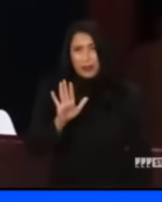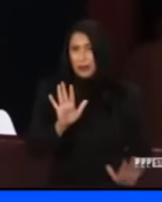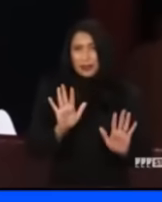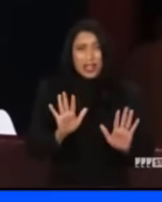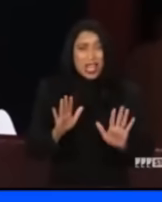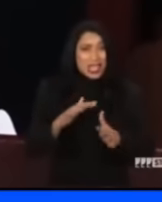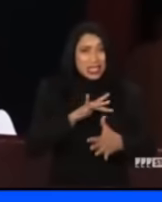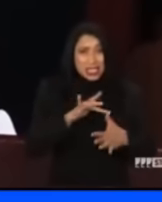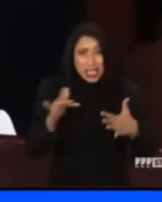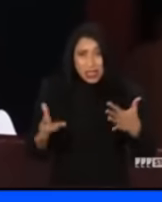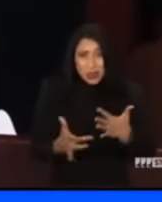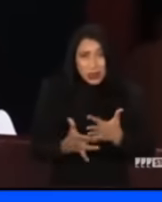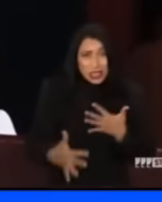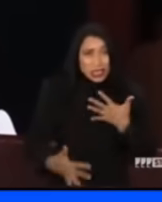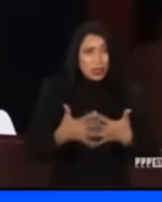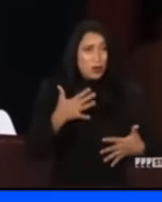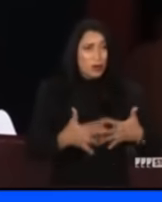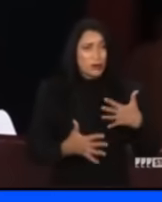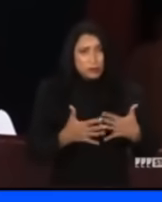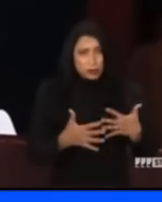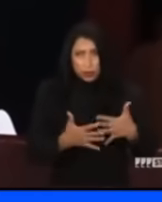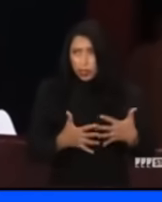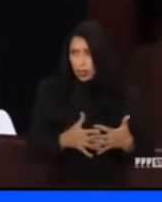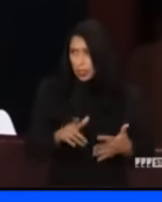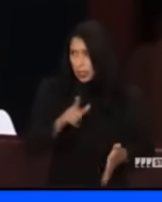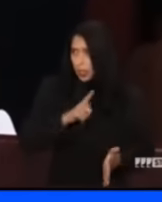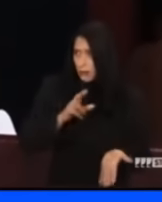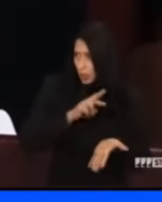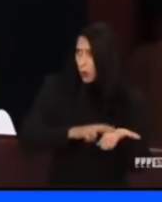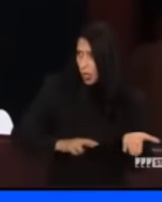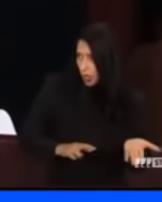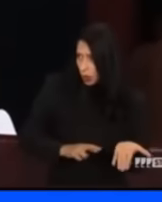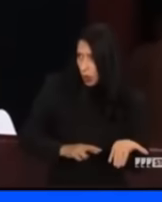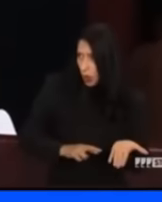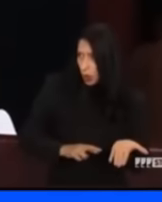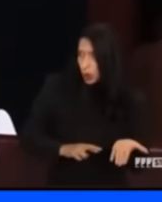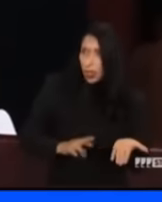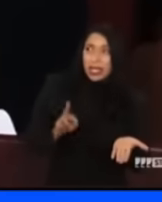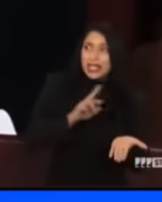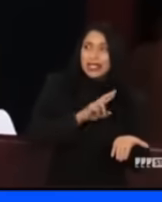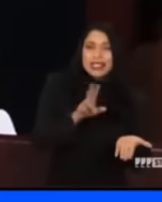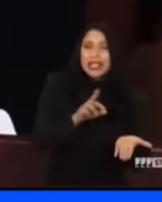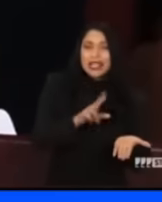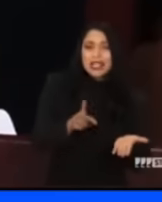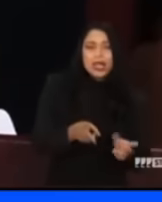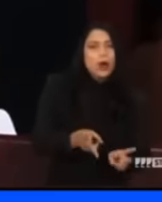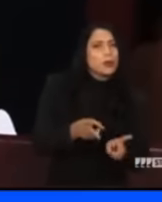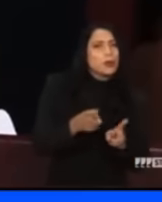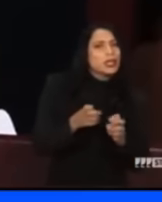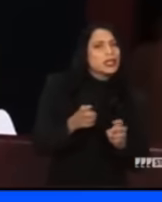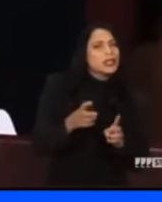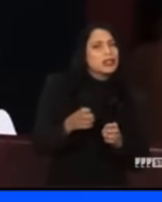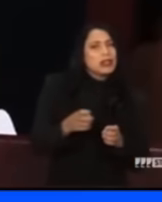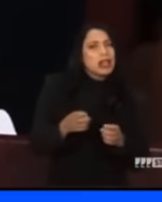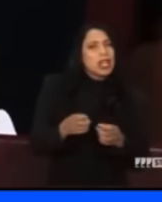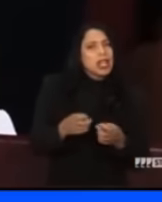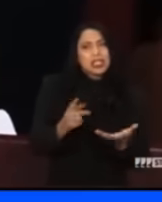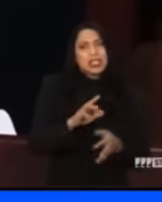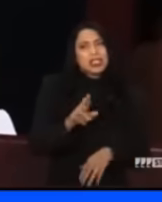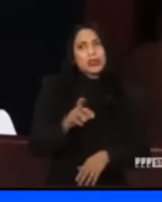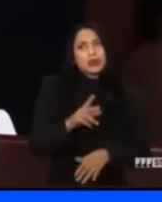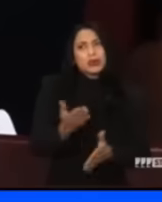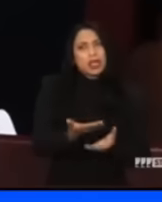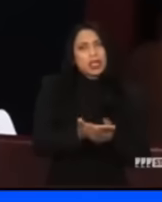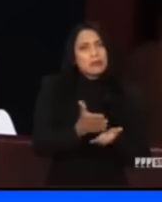sociais sobre a existência de um relatório que concluiria pela não identificação de irregularidades no